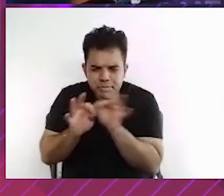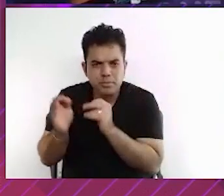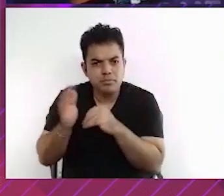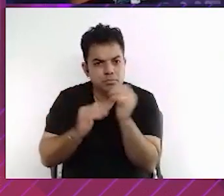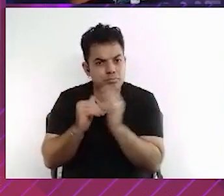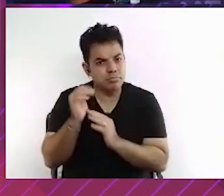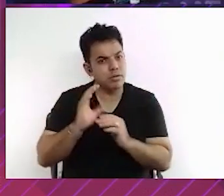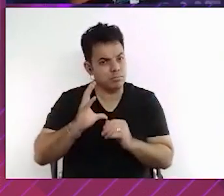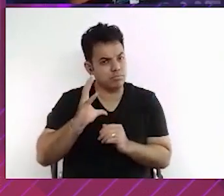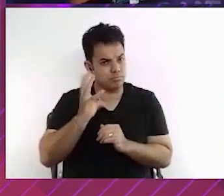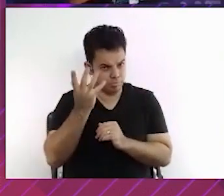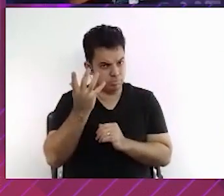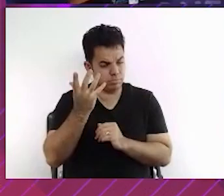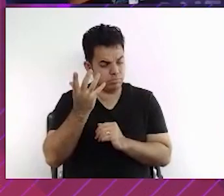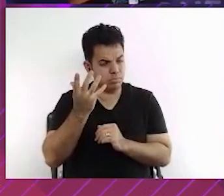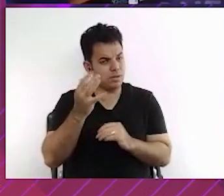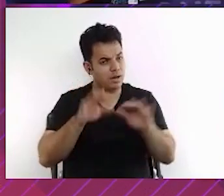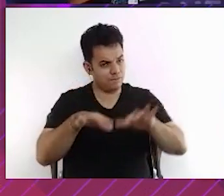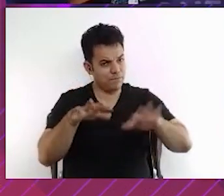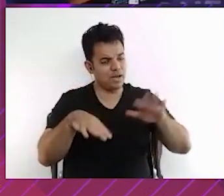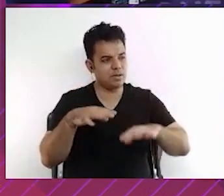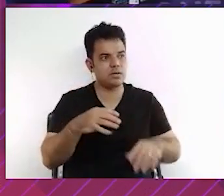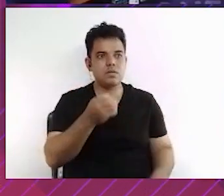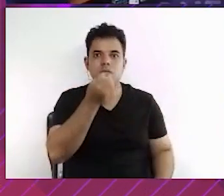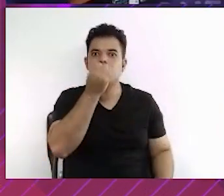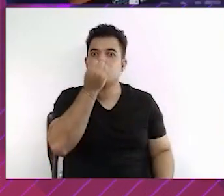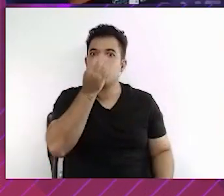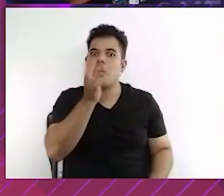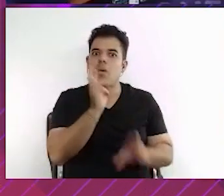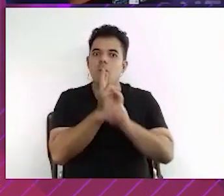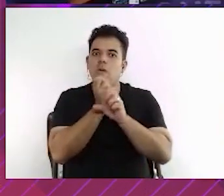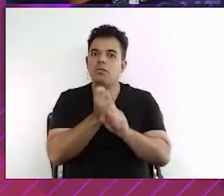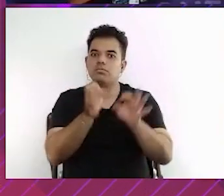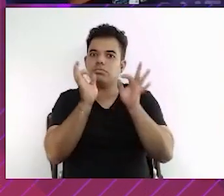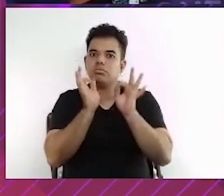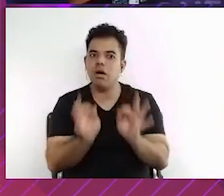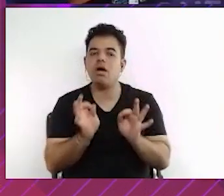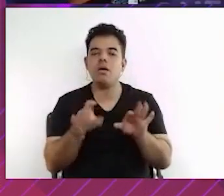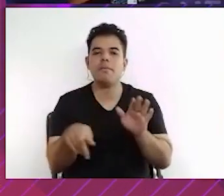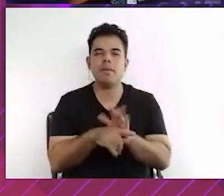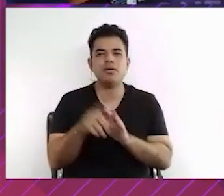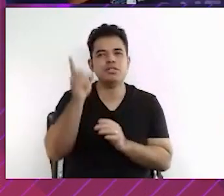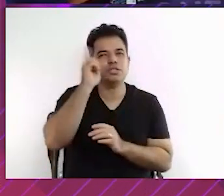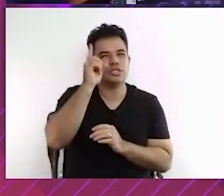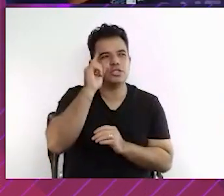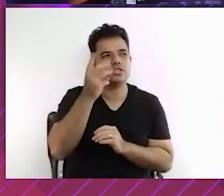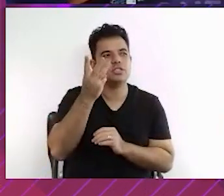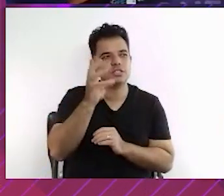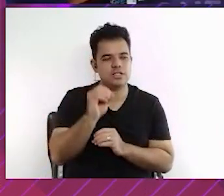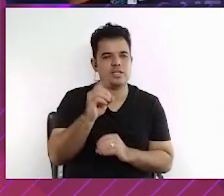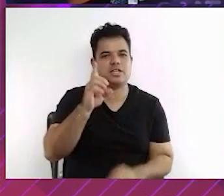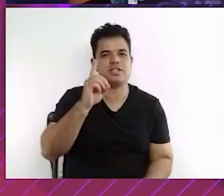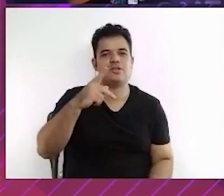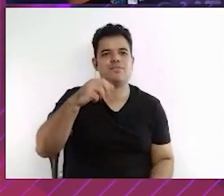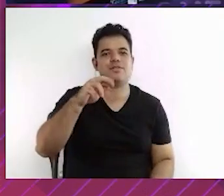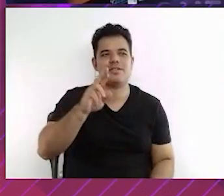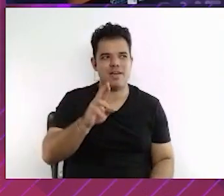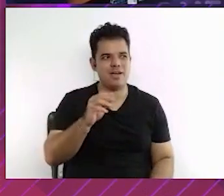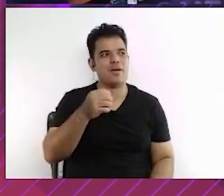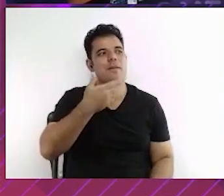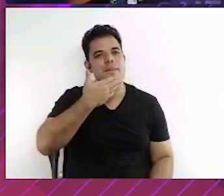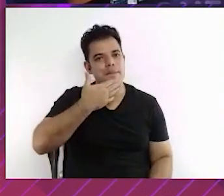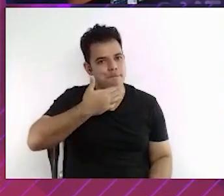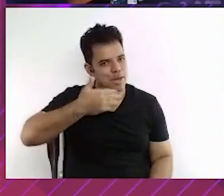E a gente conseguiu muitos bons resultados com essa previsão de 30 dias usando o DeepAR, se saiu melhor do que